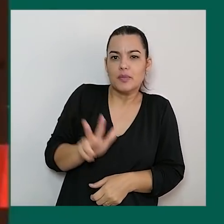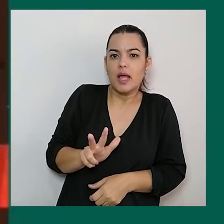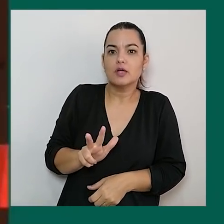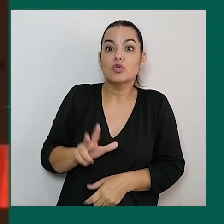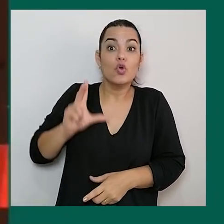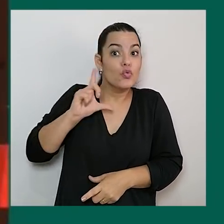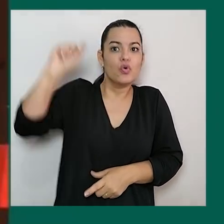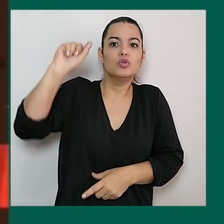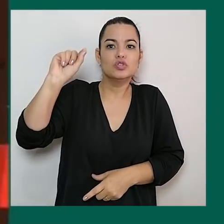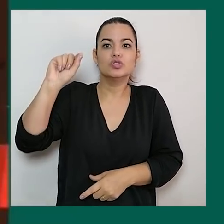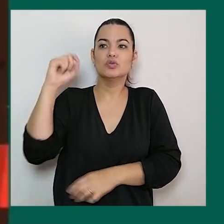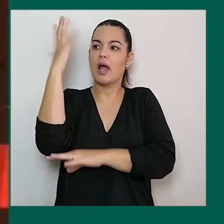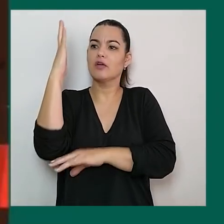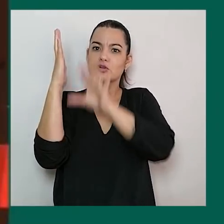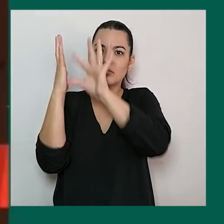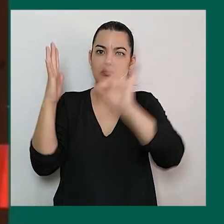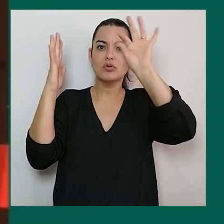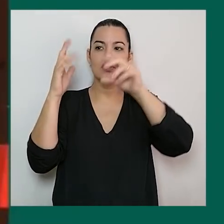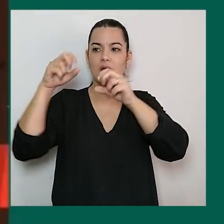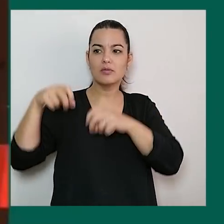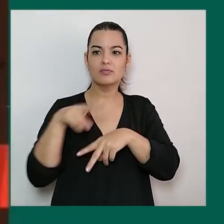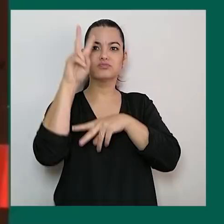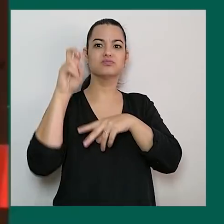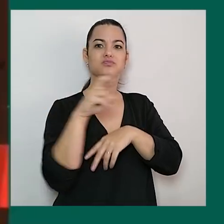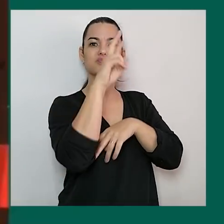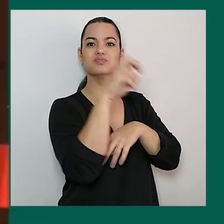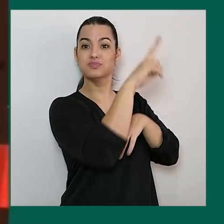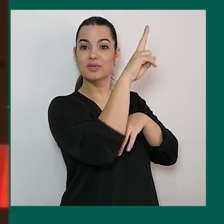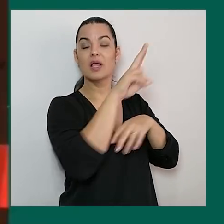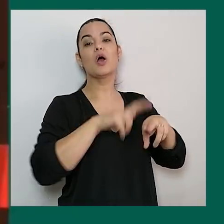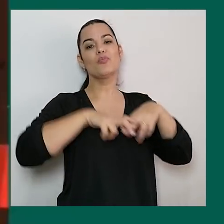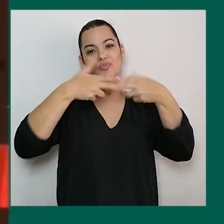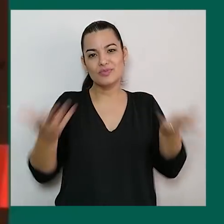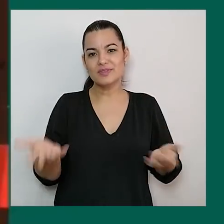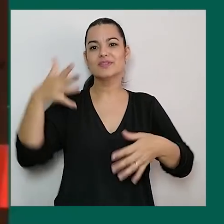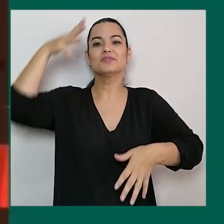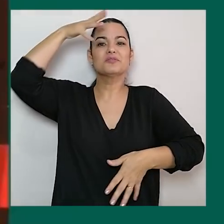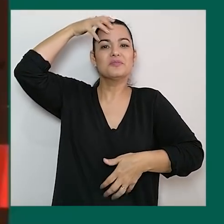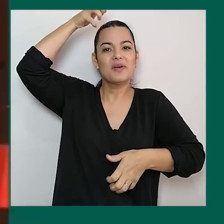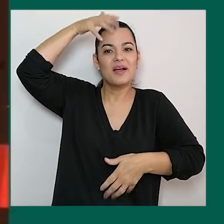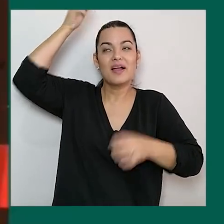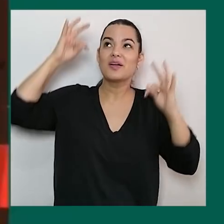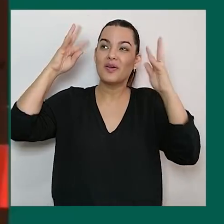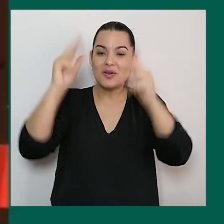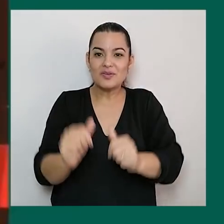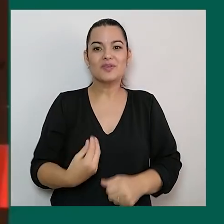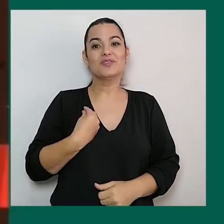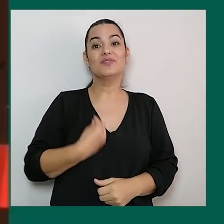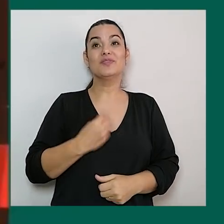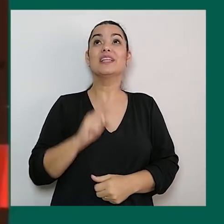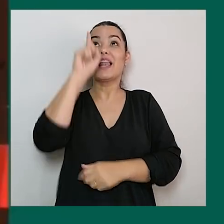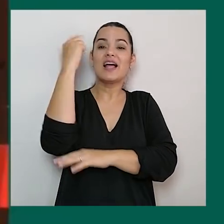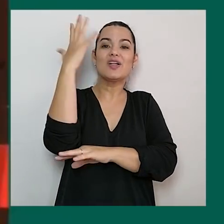Foi assim que os macacos passaram a viver em cima das árvores. Só